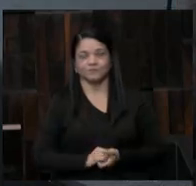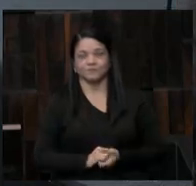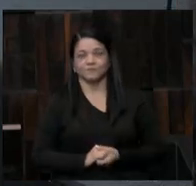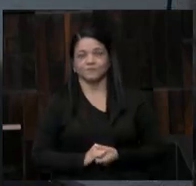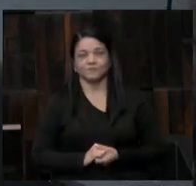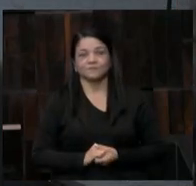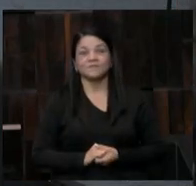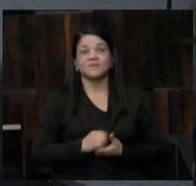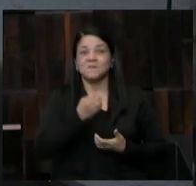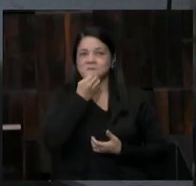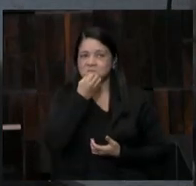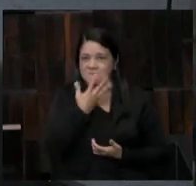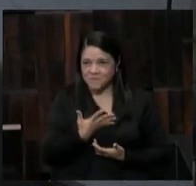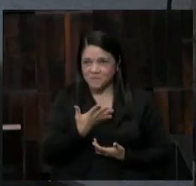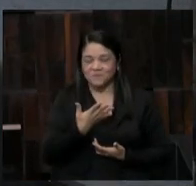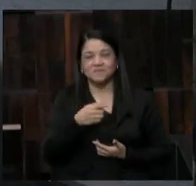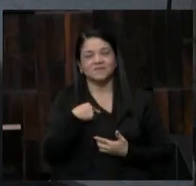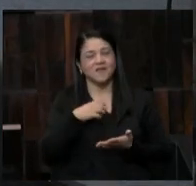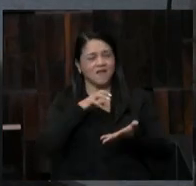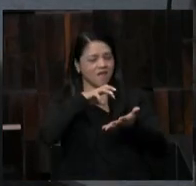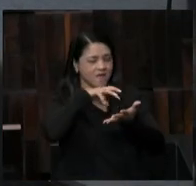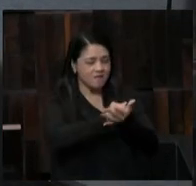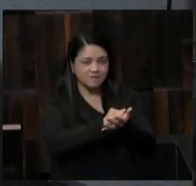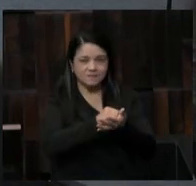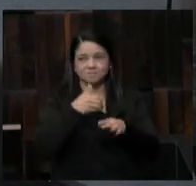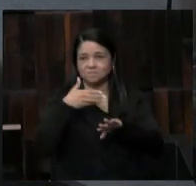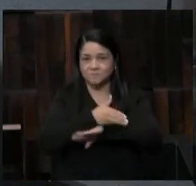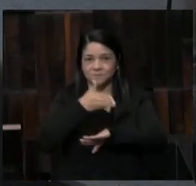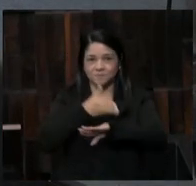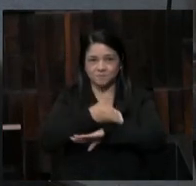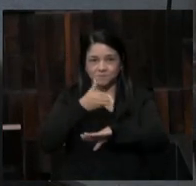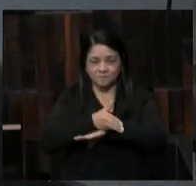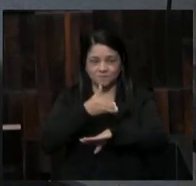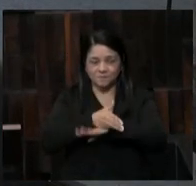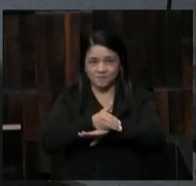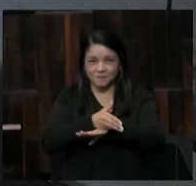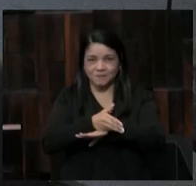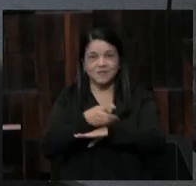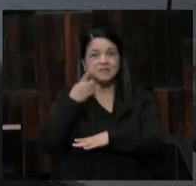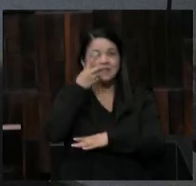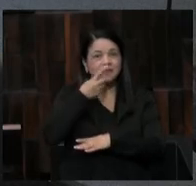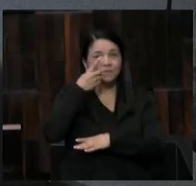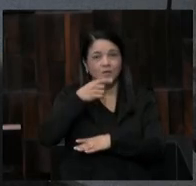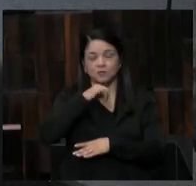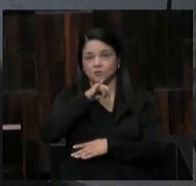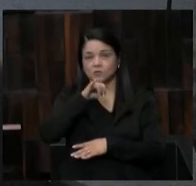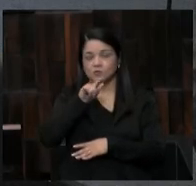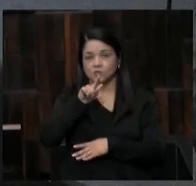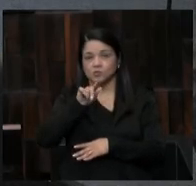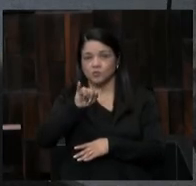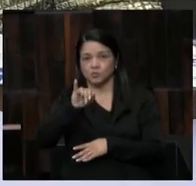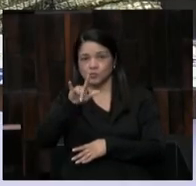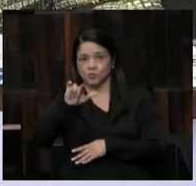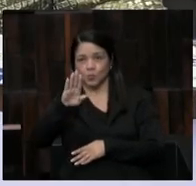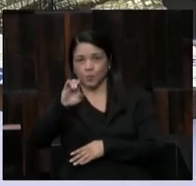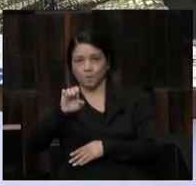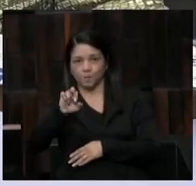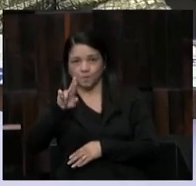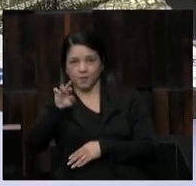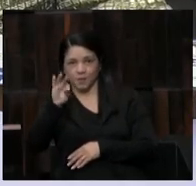Bom, eu gostaria aqui de registrar a presença do eterno deputado Gilberto Palmares,